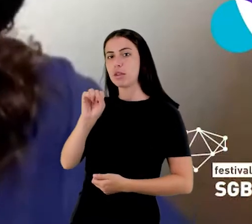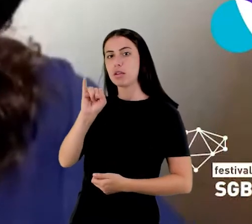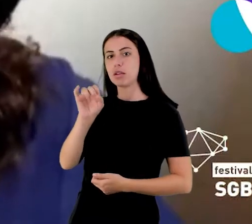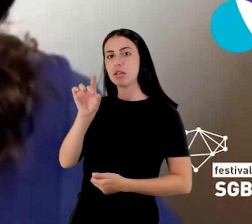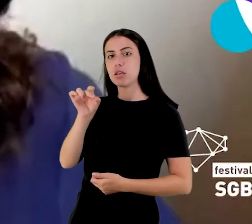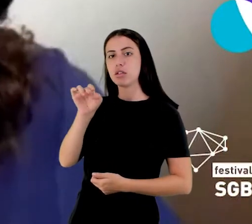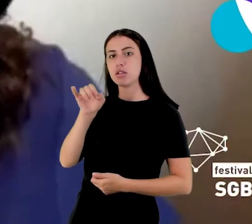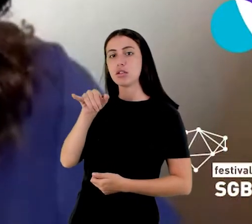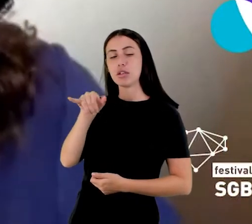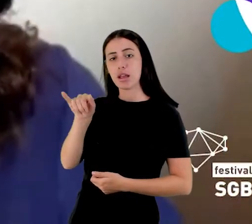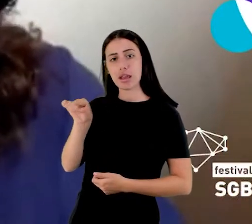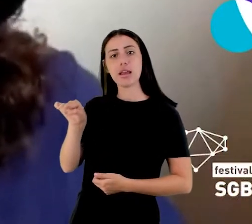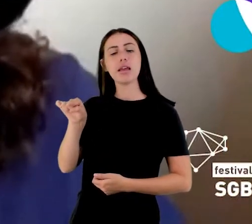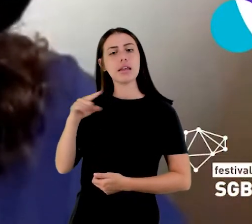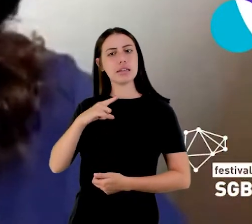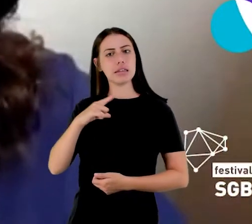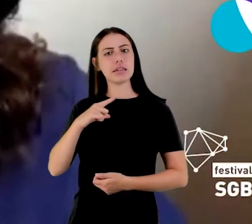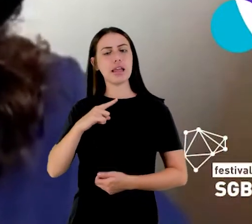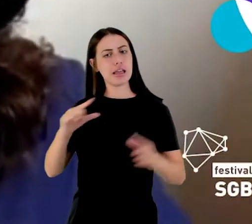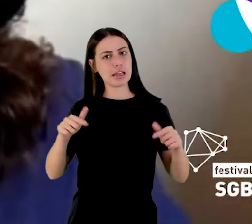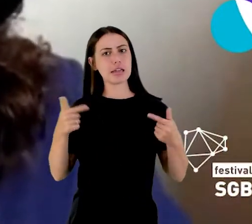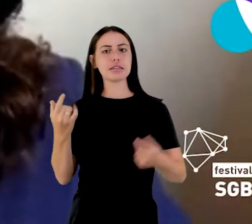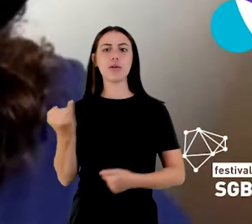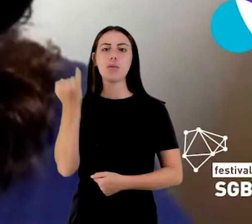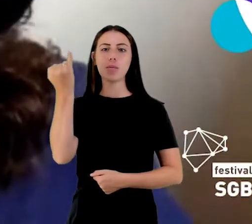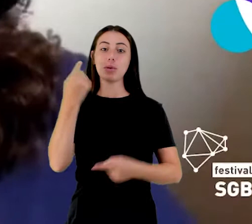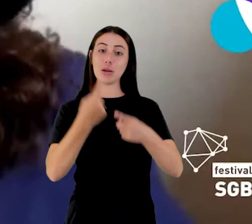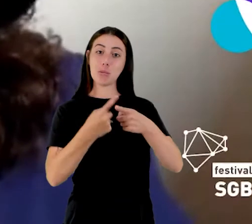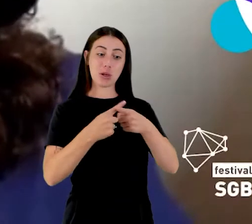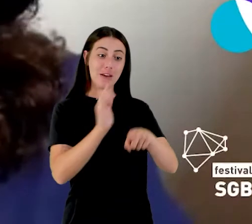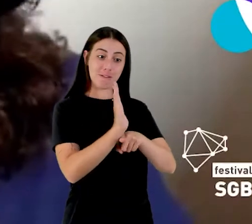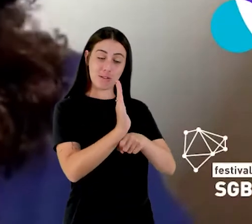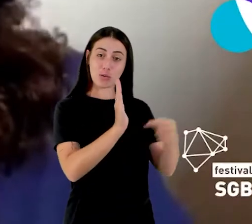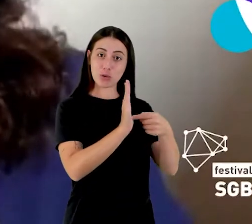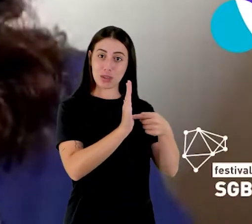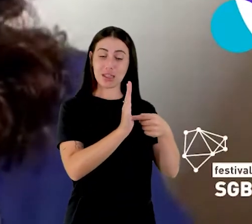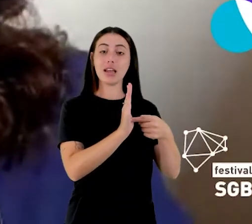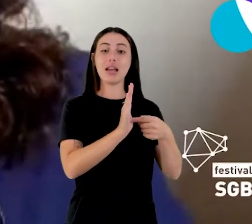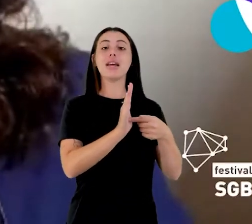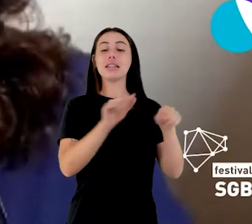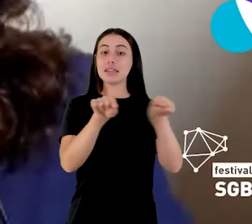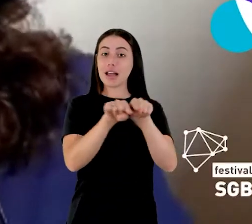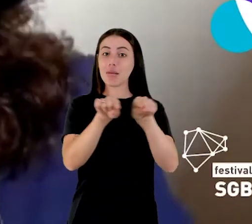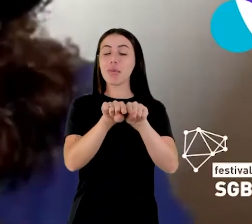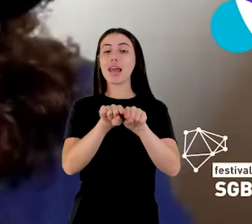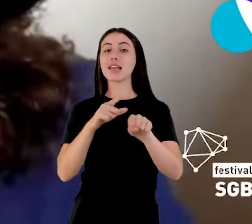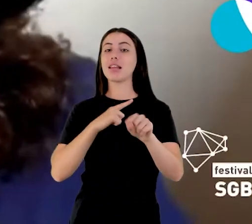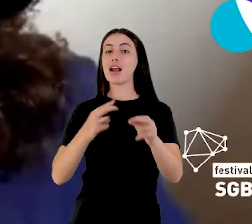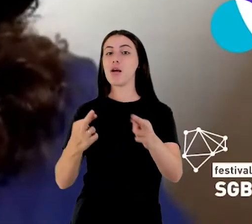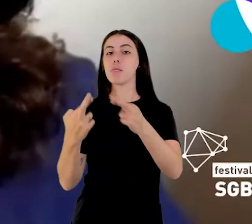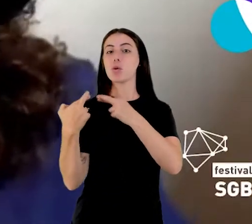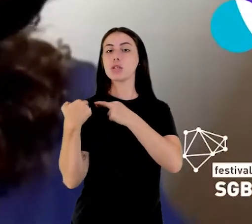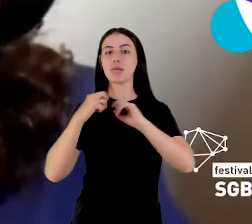próprio Sidney, que era o narrador do documentário, teria uma ação